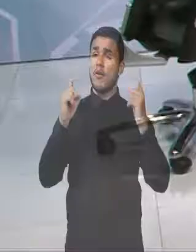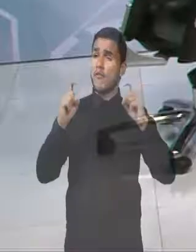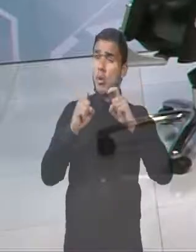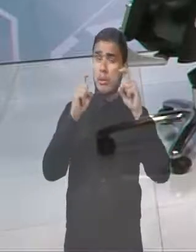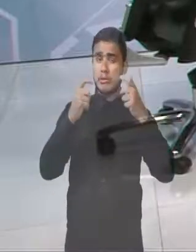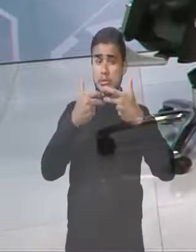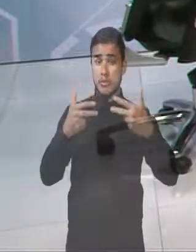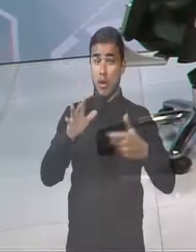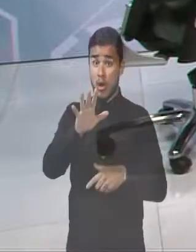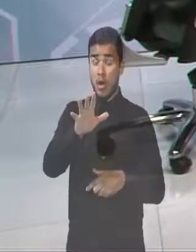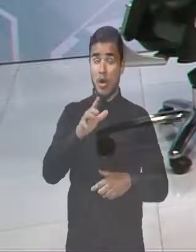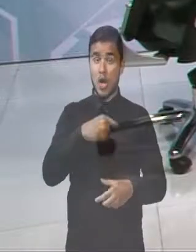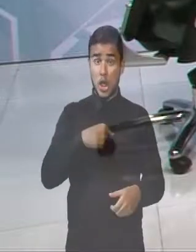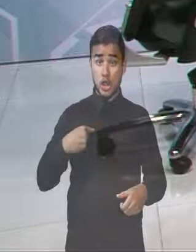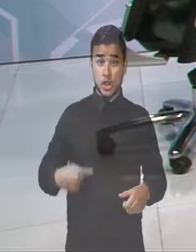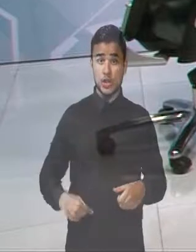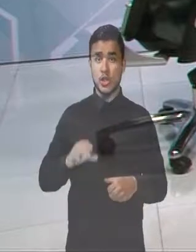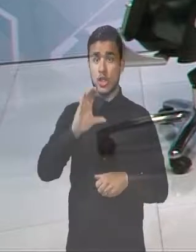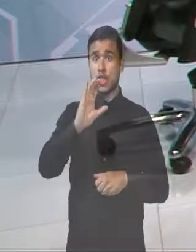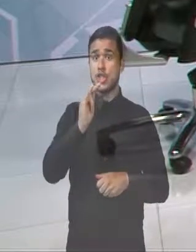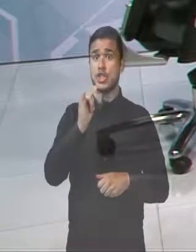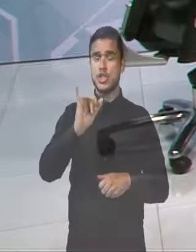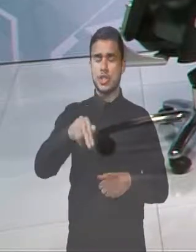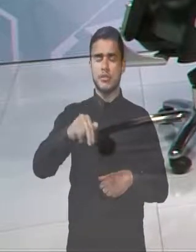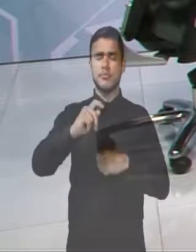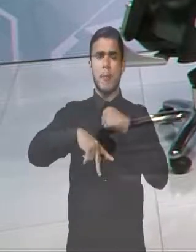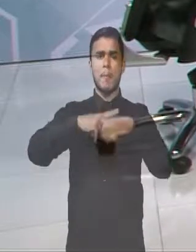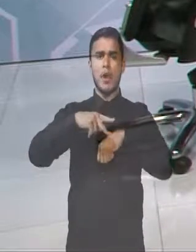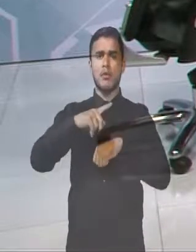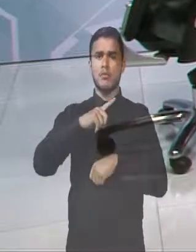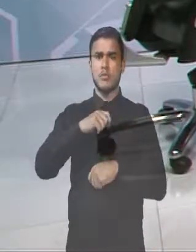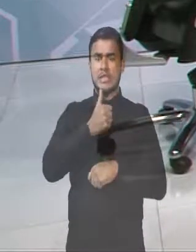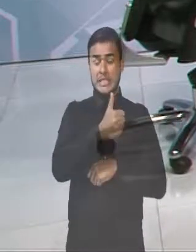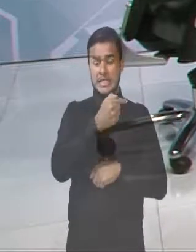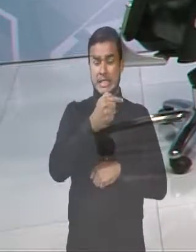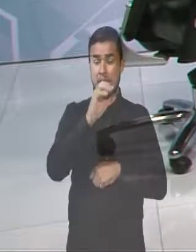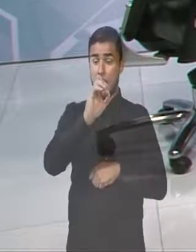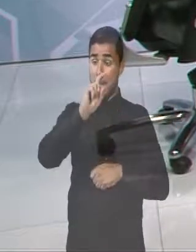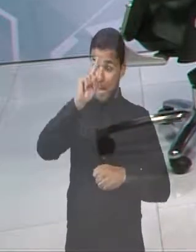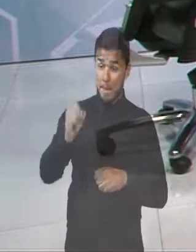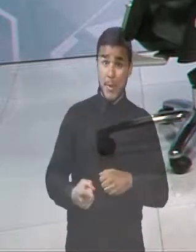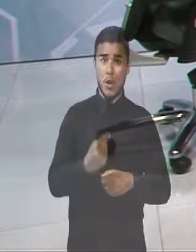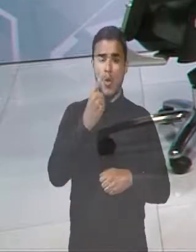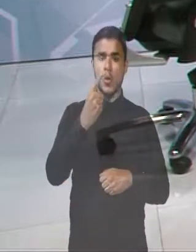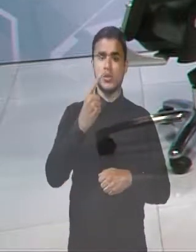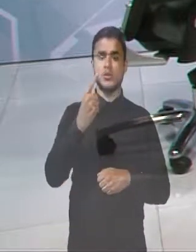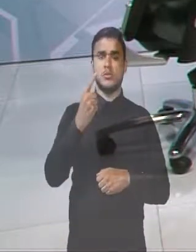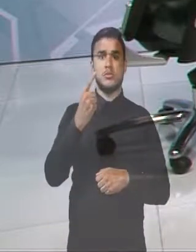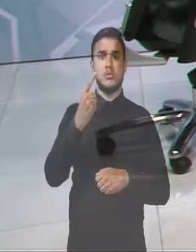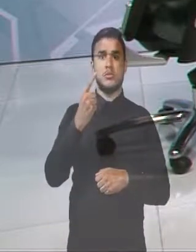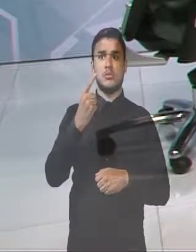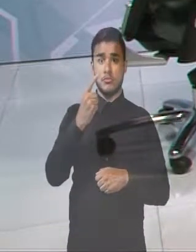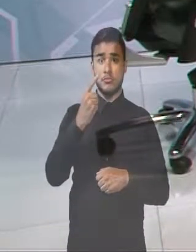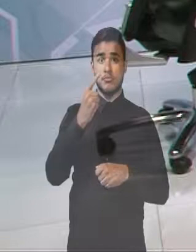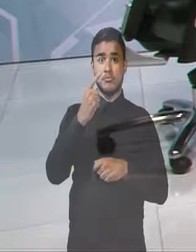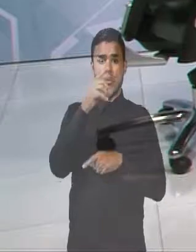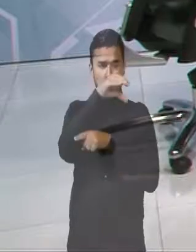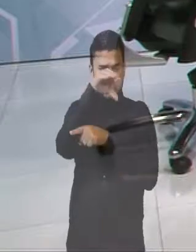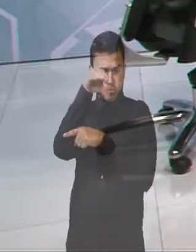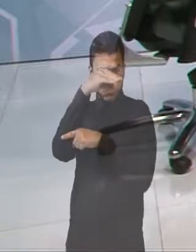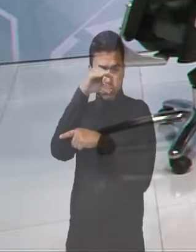instalando 170 milhões de câmeras com aplicativo de reconhecimento